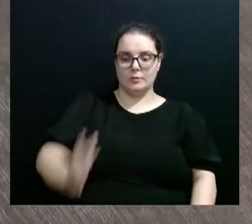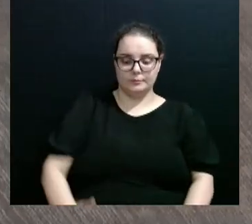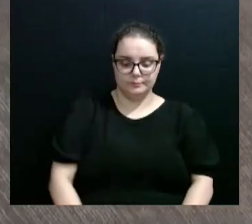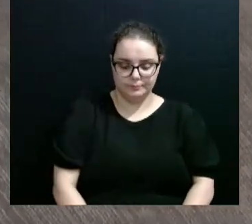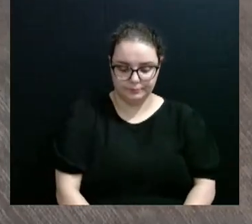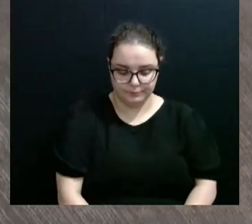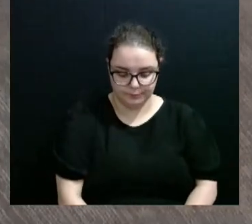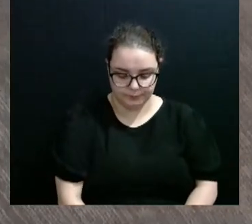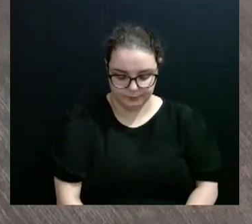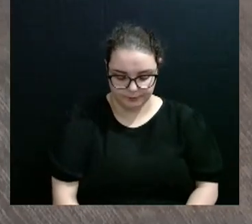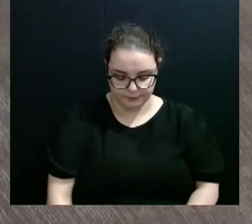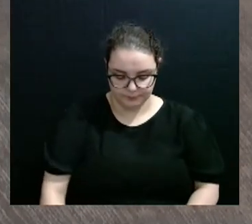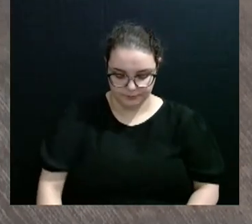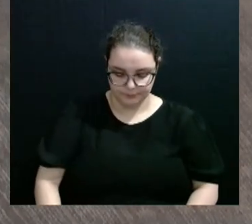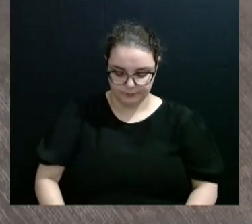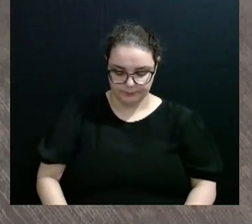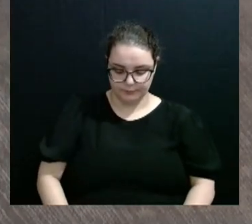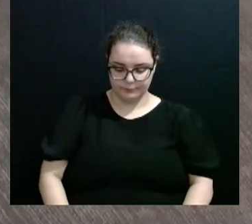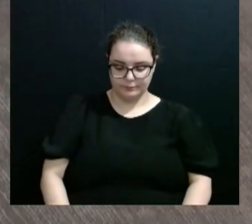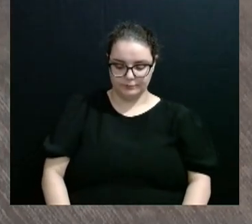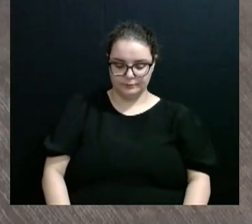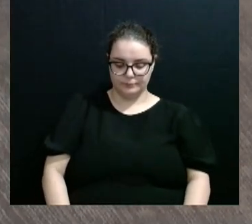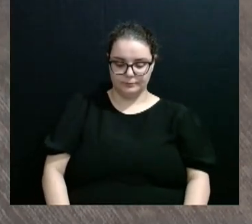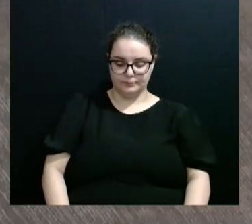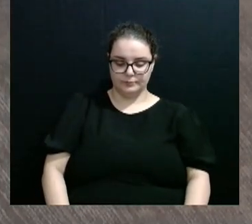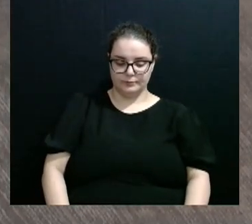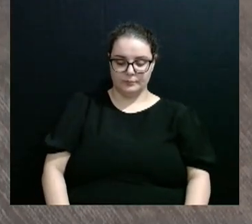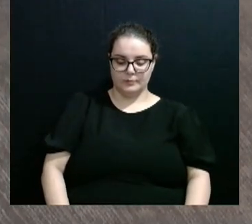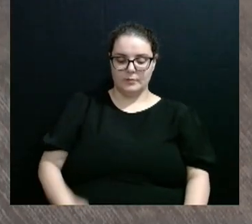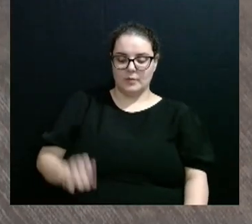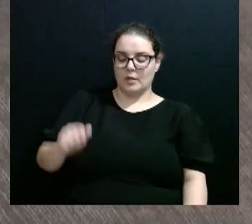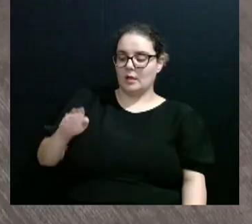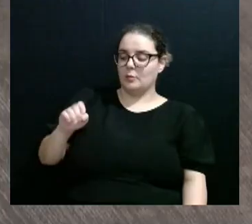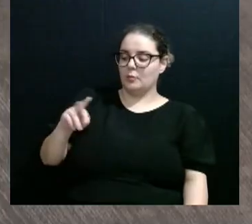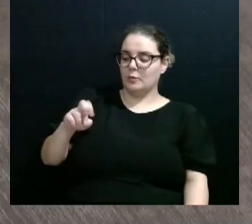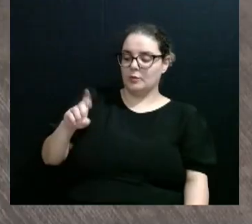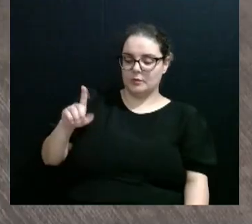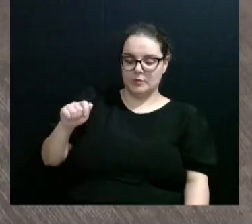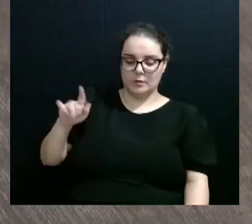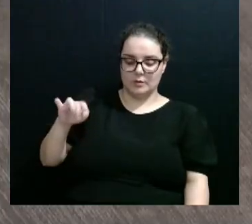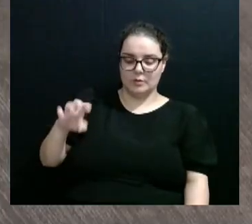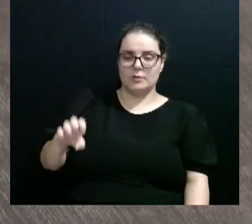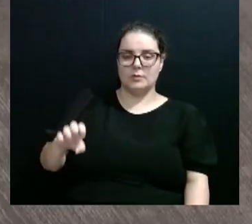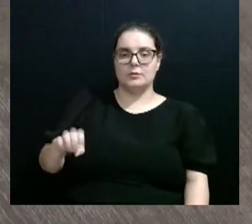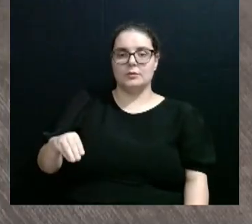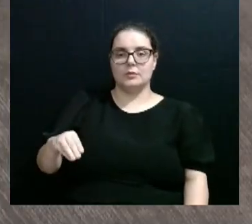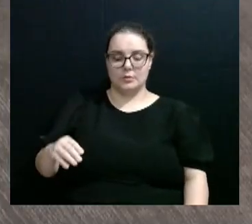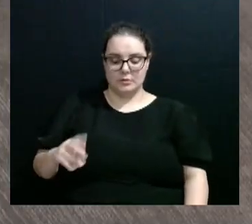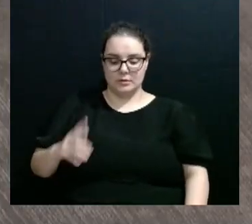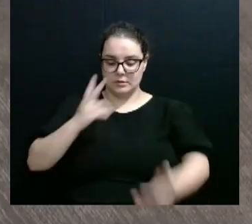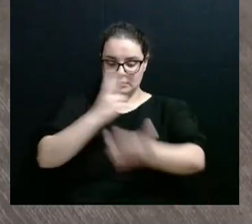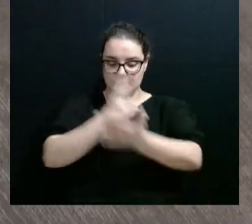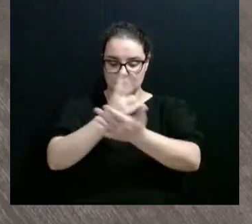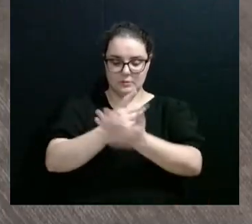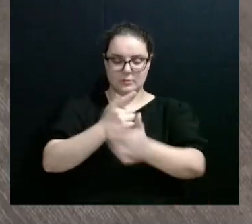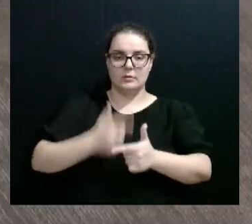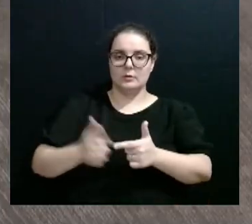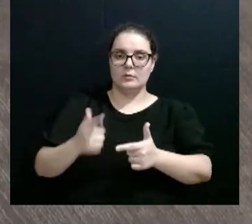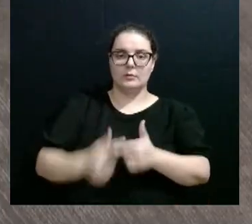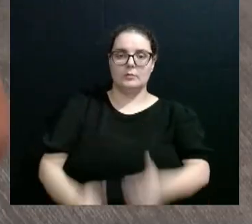Sempre foi um pouco desproporcional na questão da Guarda Municipal chegar entrando no bar, parecendo